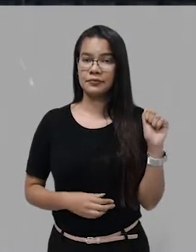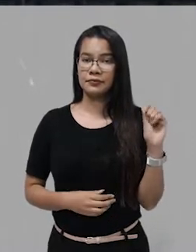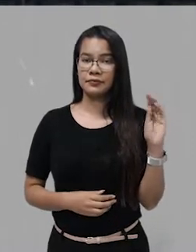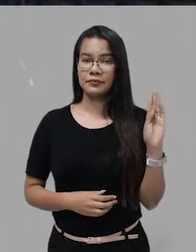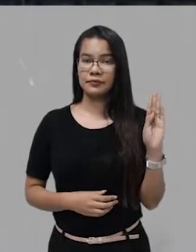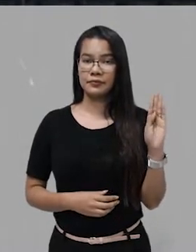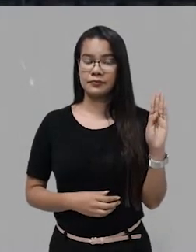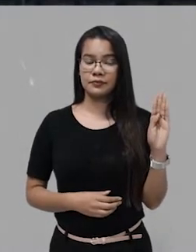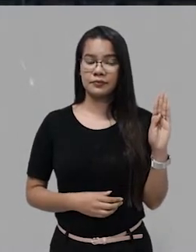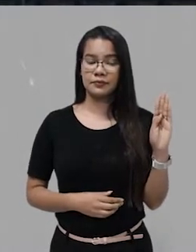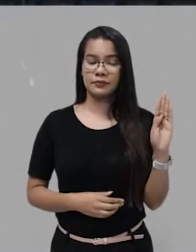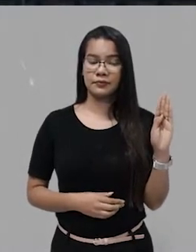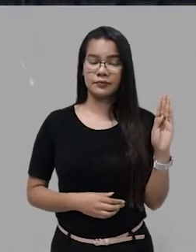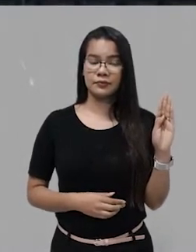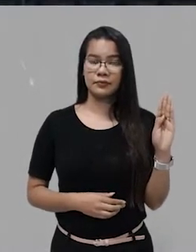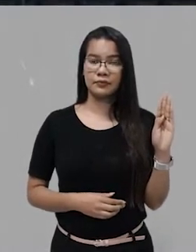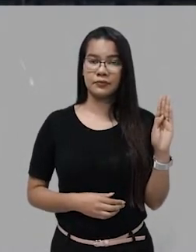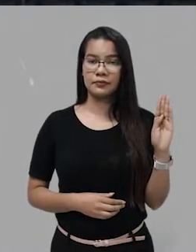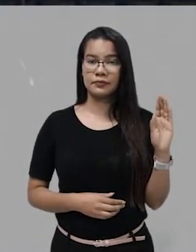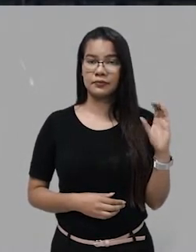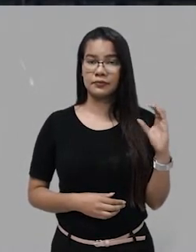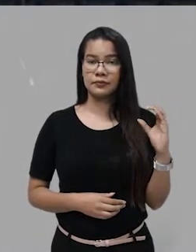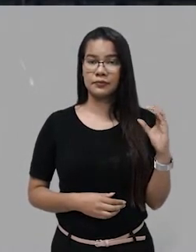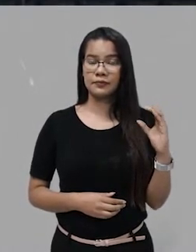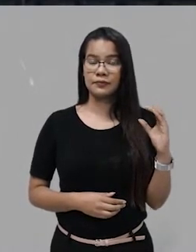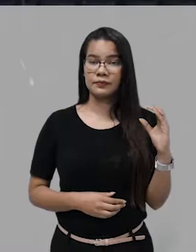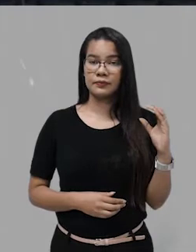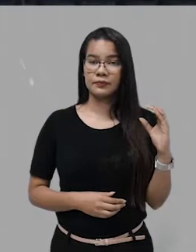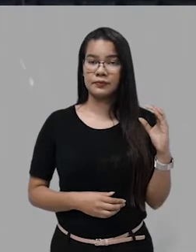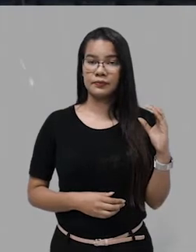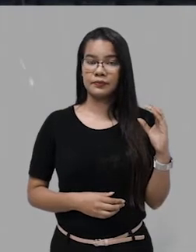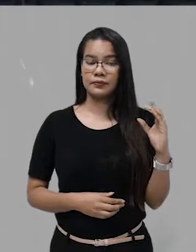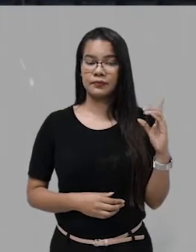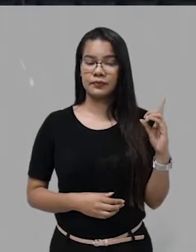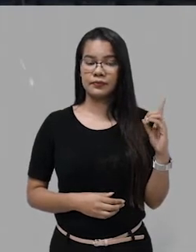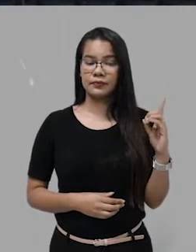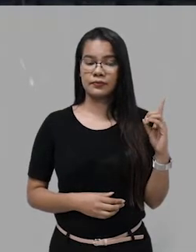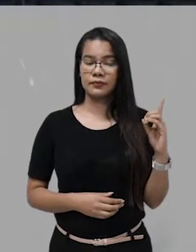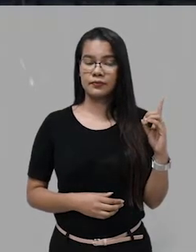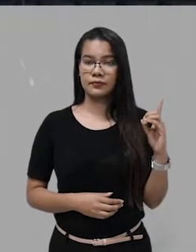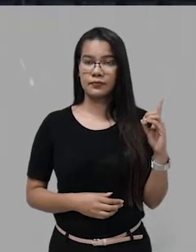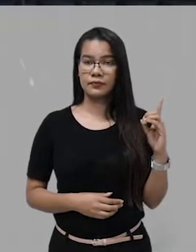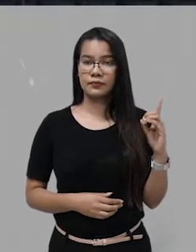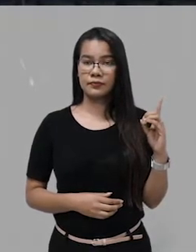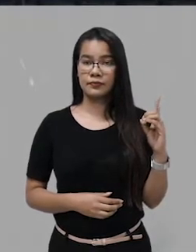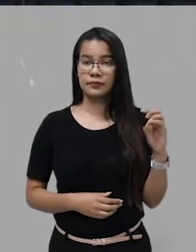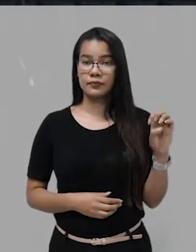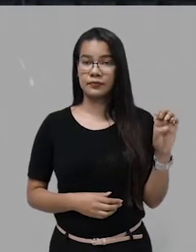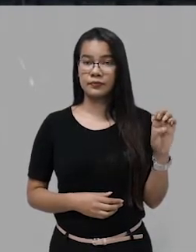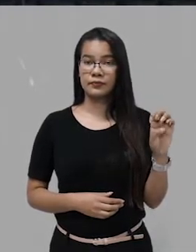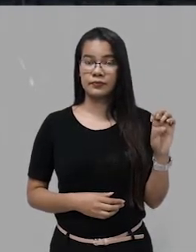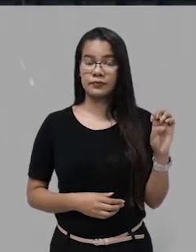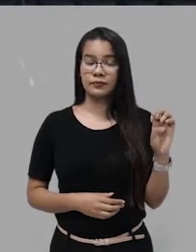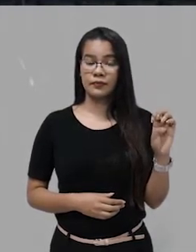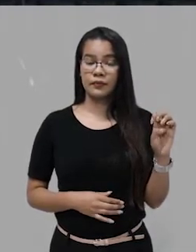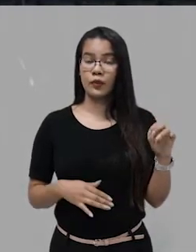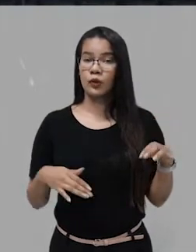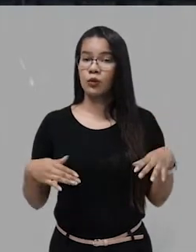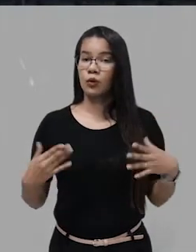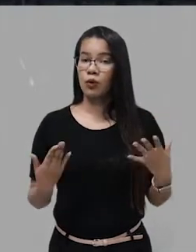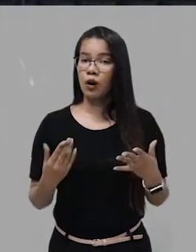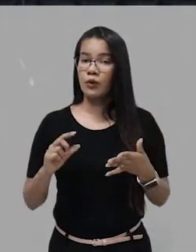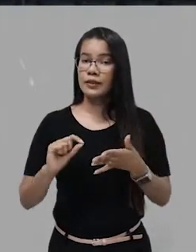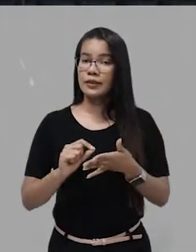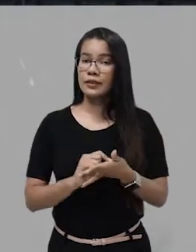auto-observação, C, super-herói, D, super-requintado ou E, super-salário. Qual vai ser